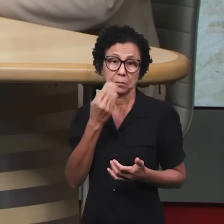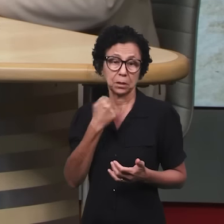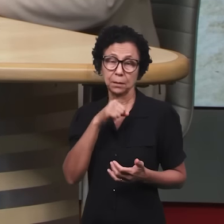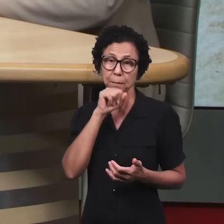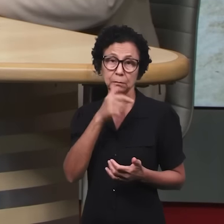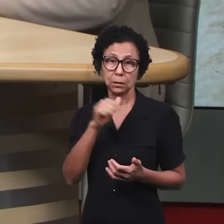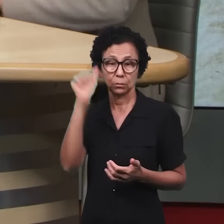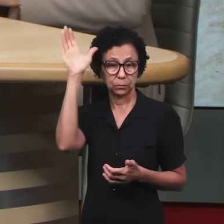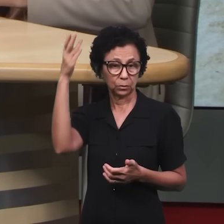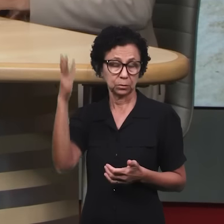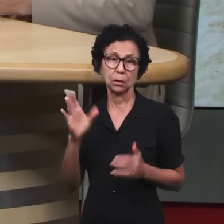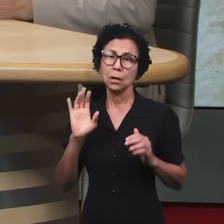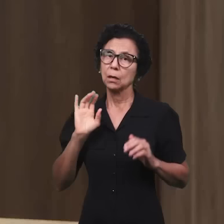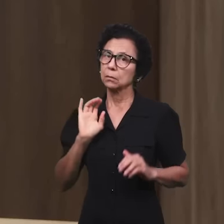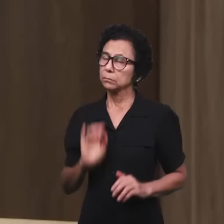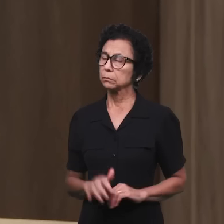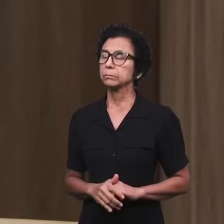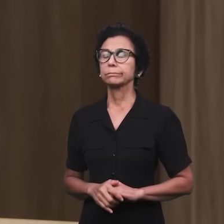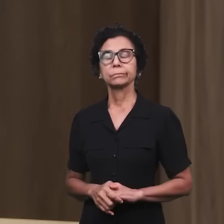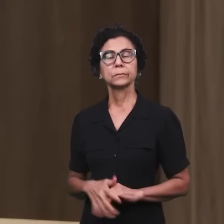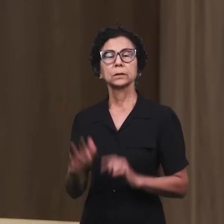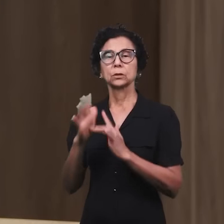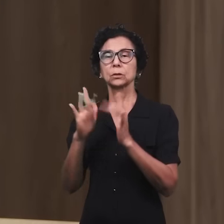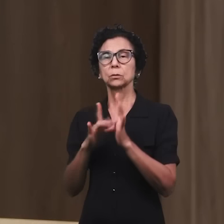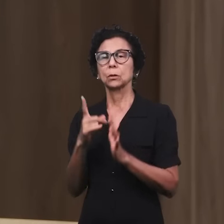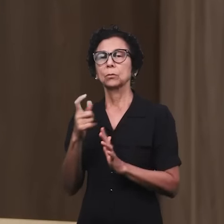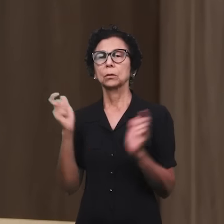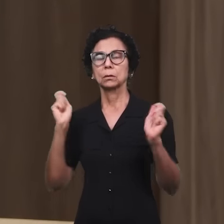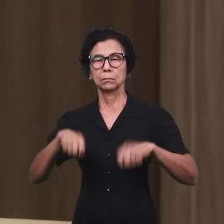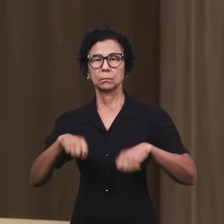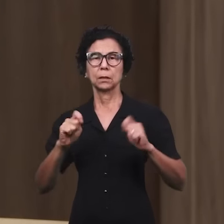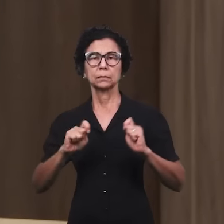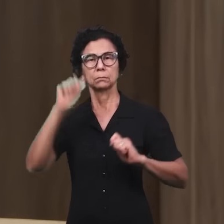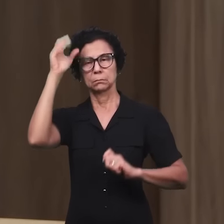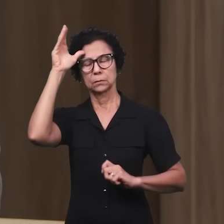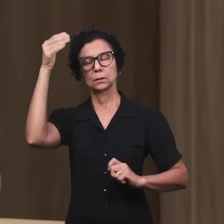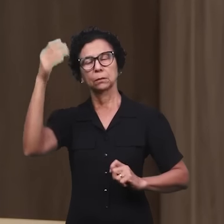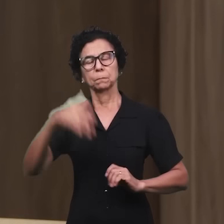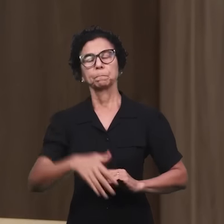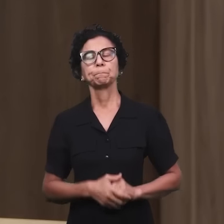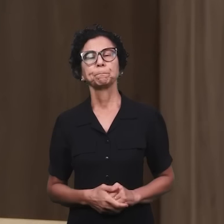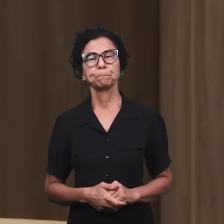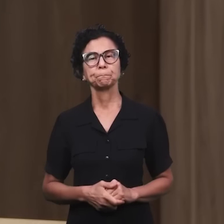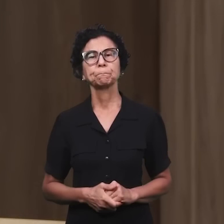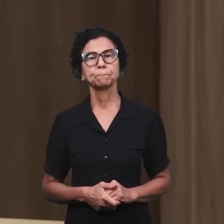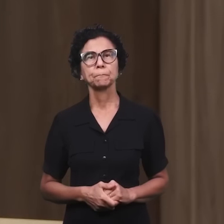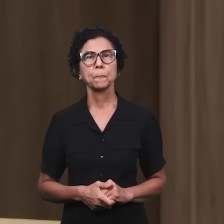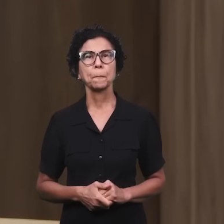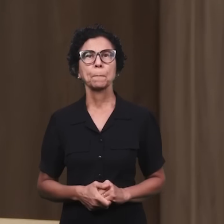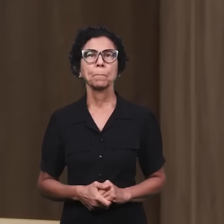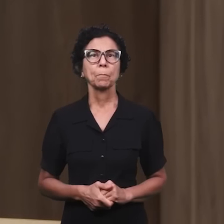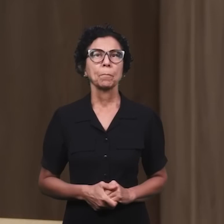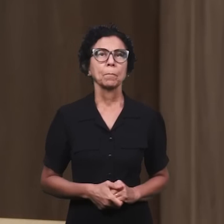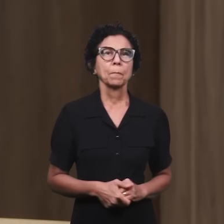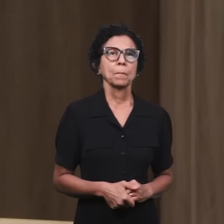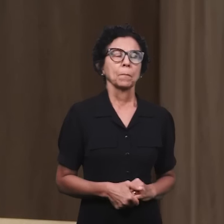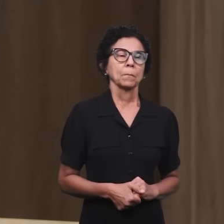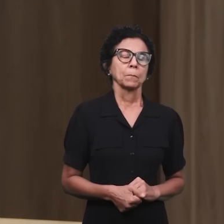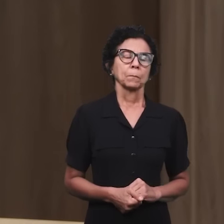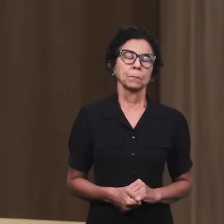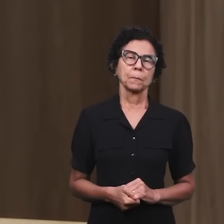aí o que traz uma esperança a todos esses pais que vivem esse momento, porque aqui você encontra uma mãe